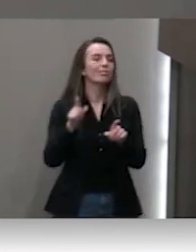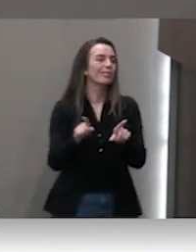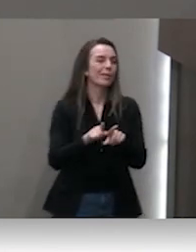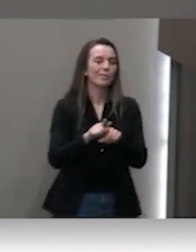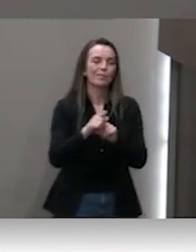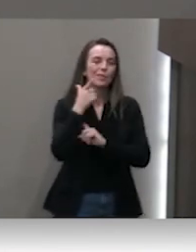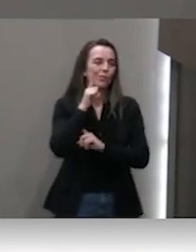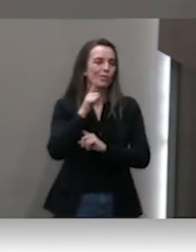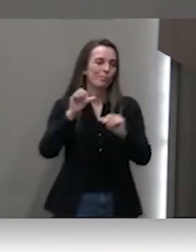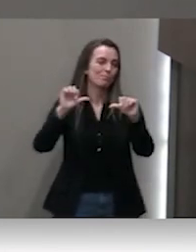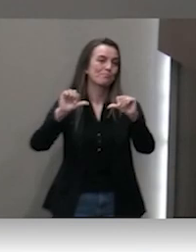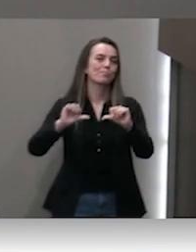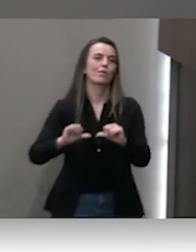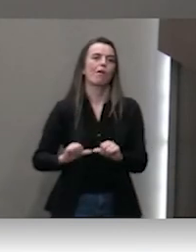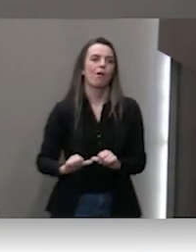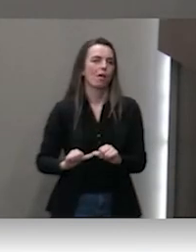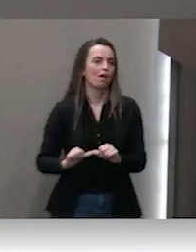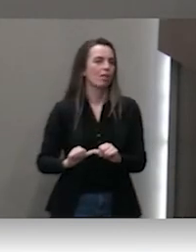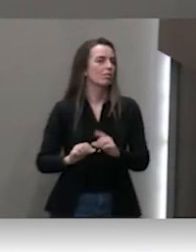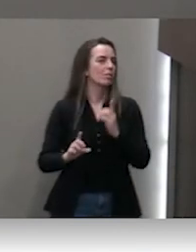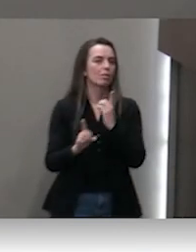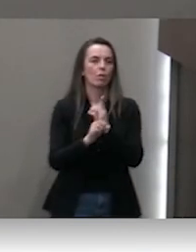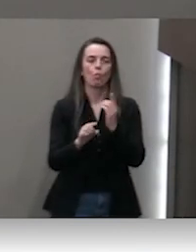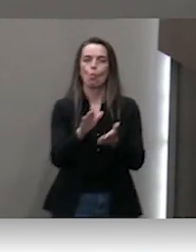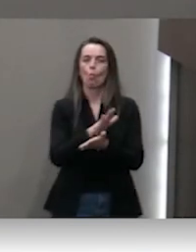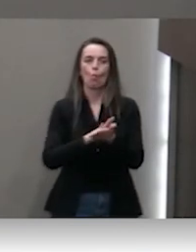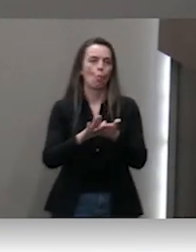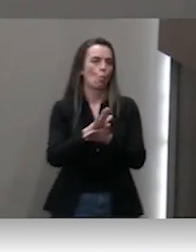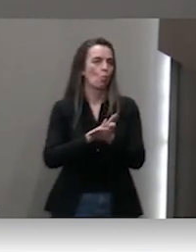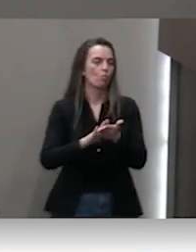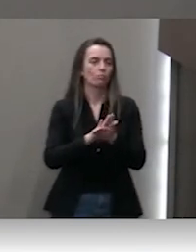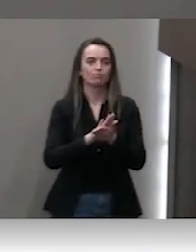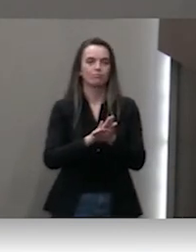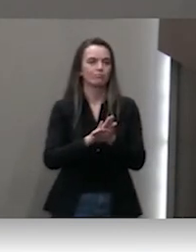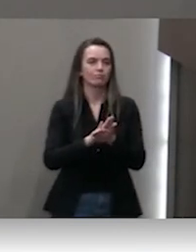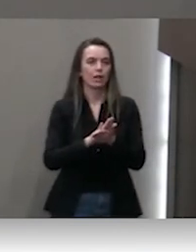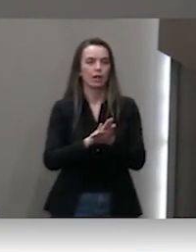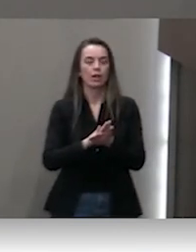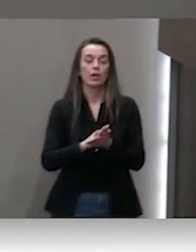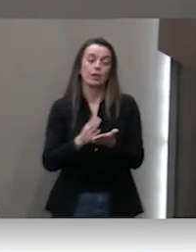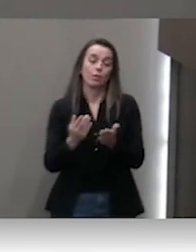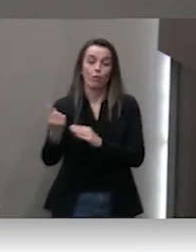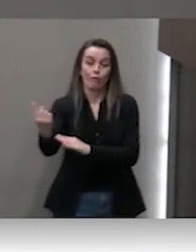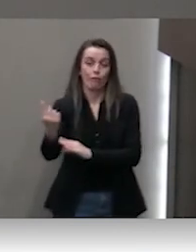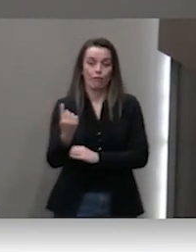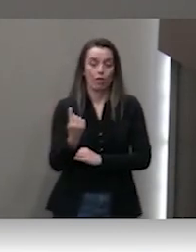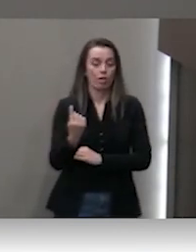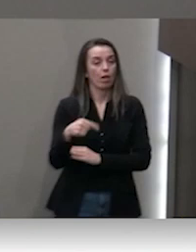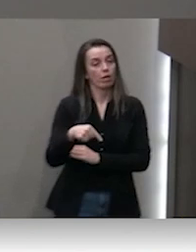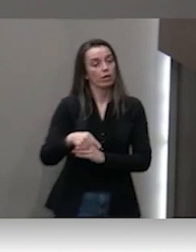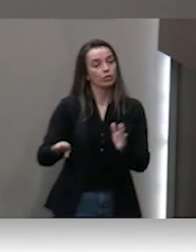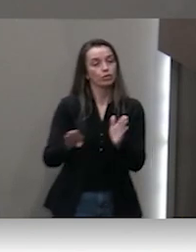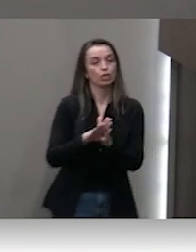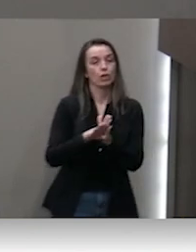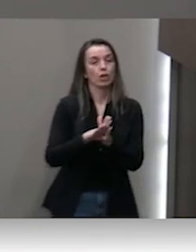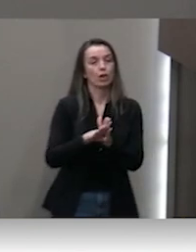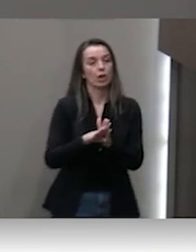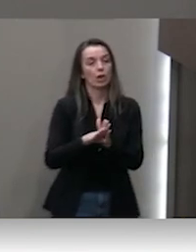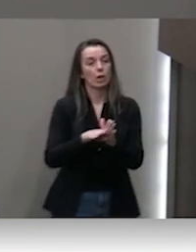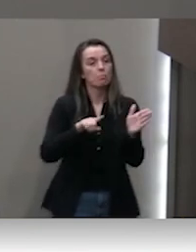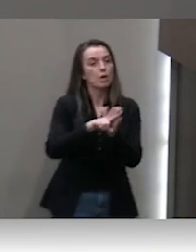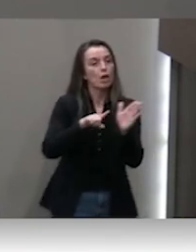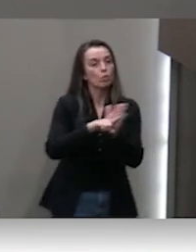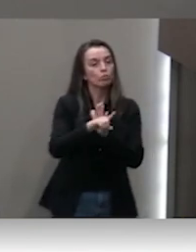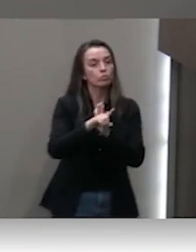encontram absolutamente nada, acabam vindo até os nossos gabinetes em busca de alguma informação